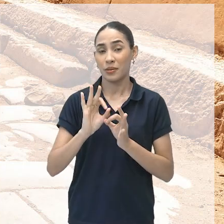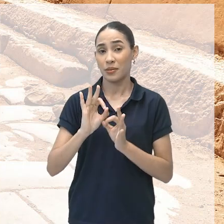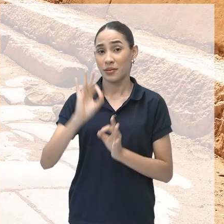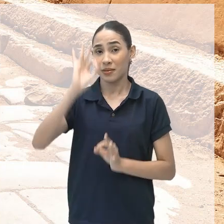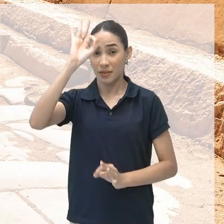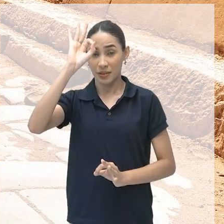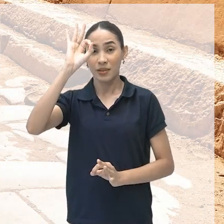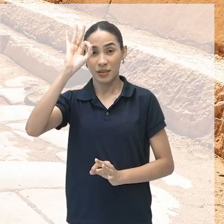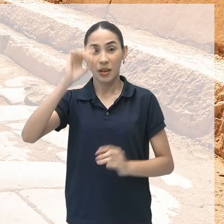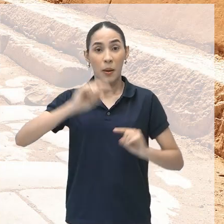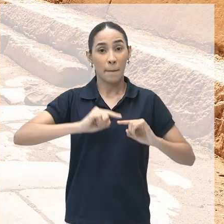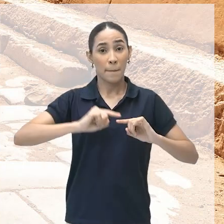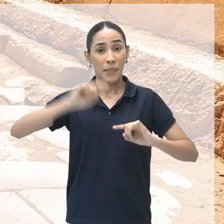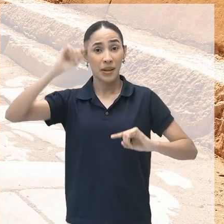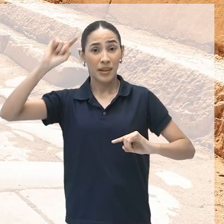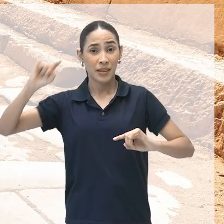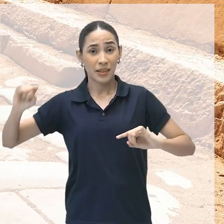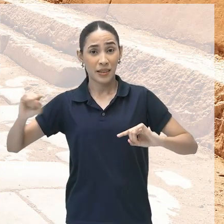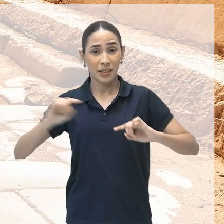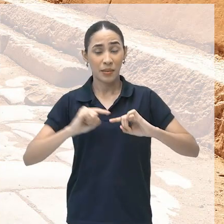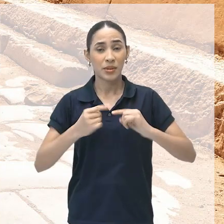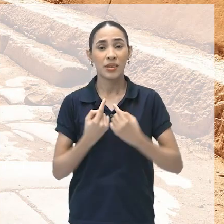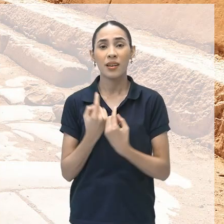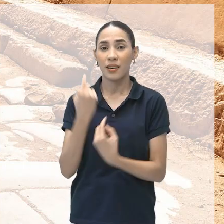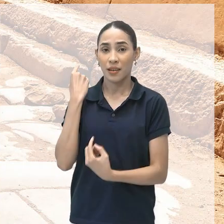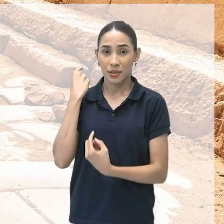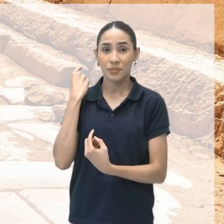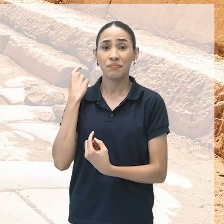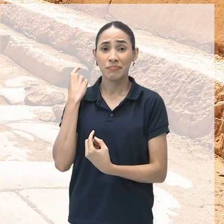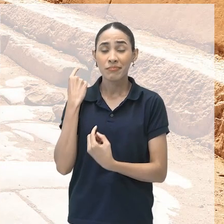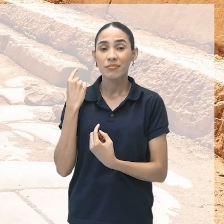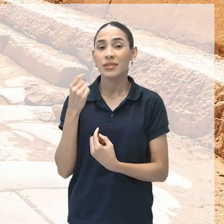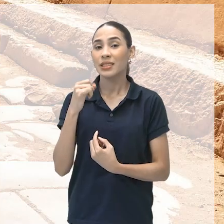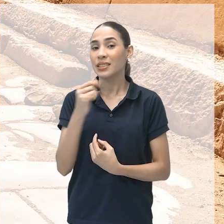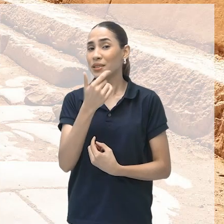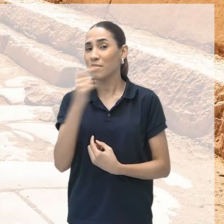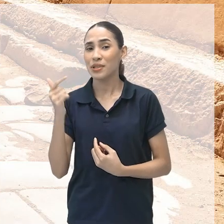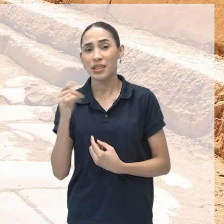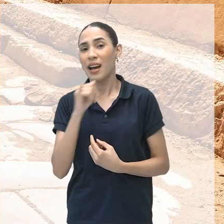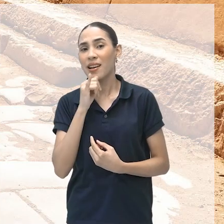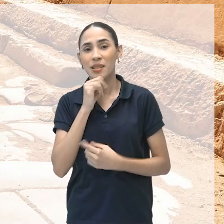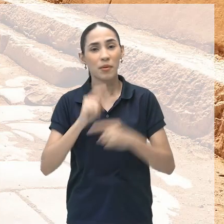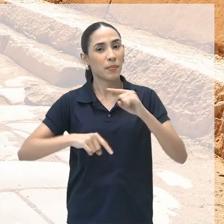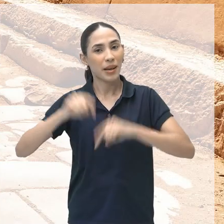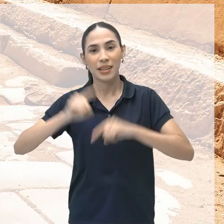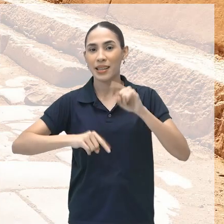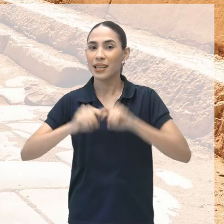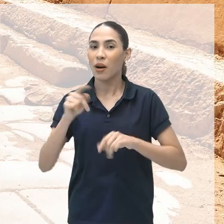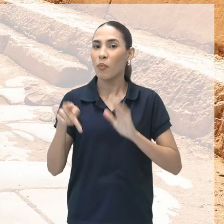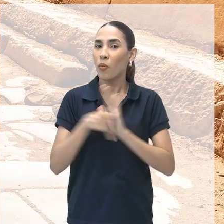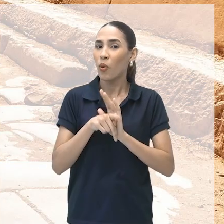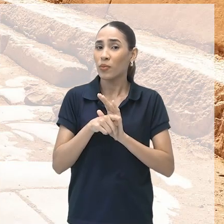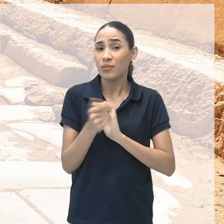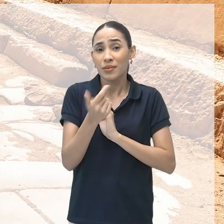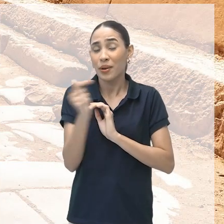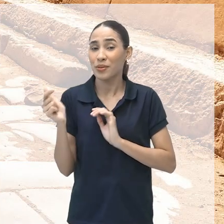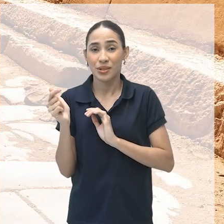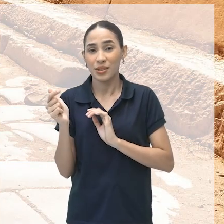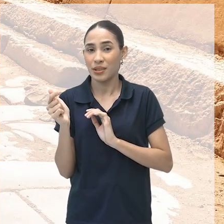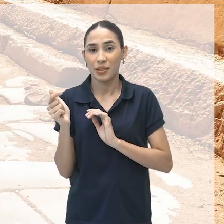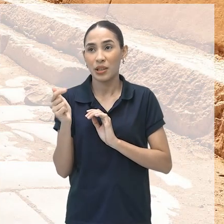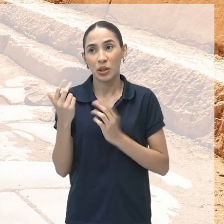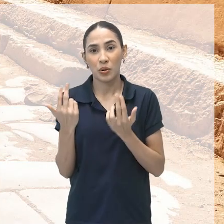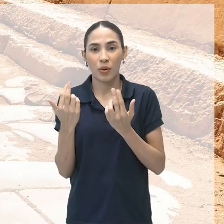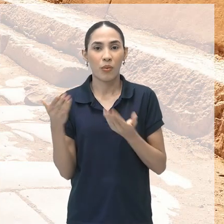altura de uma pirâmide naquela época, né, sem ferramentas disponíveis que temos disponíveis nos dias